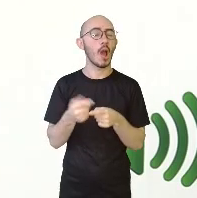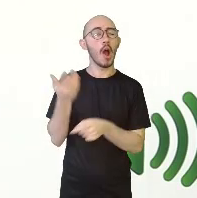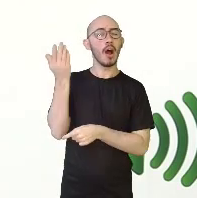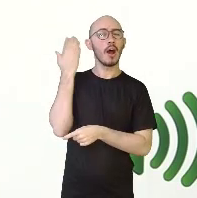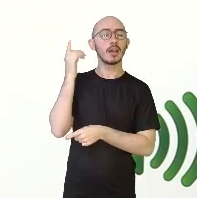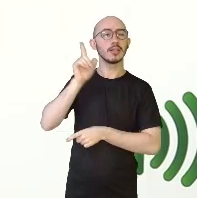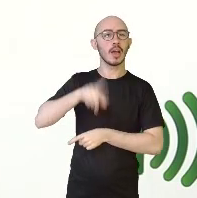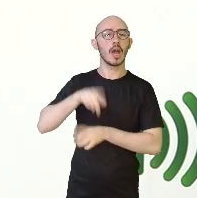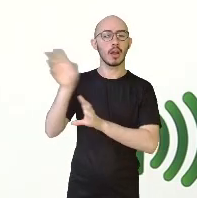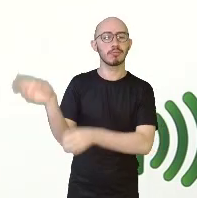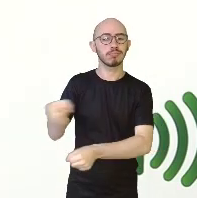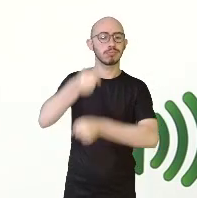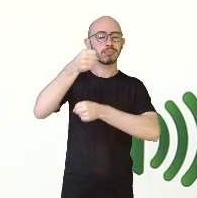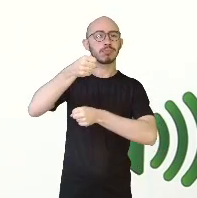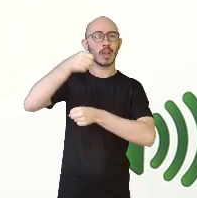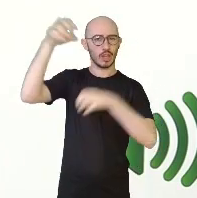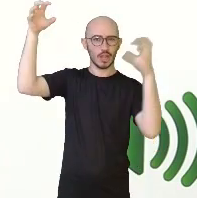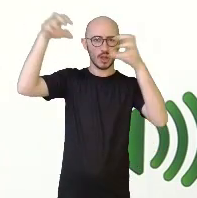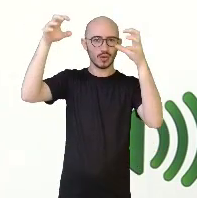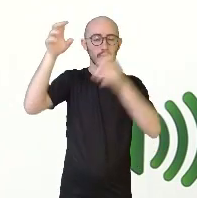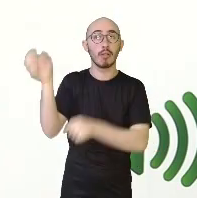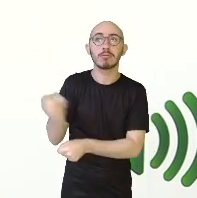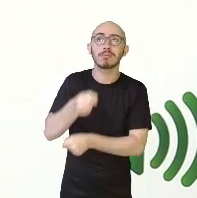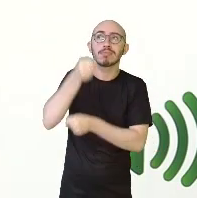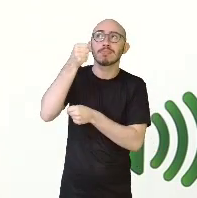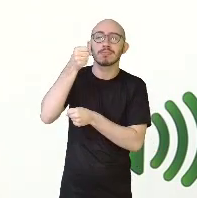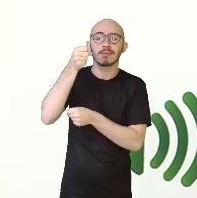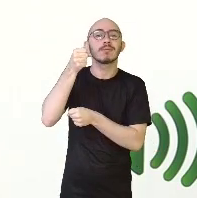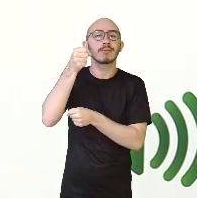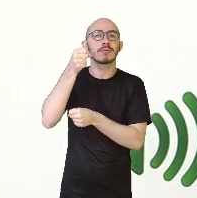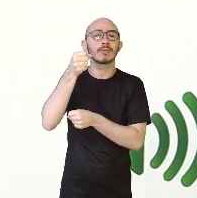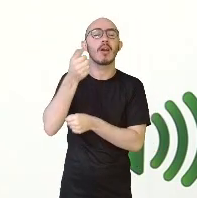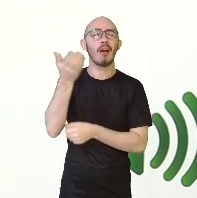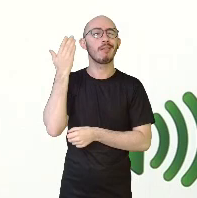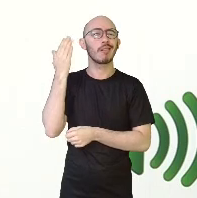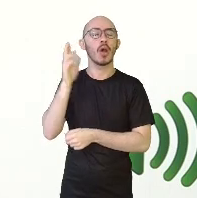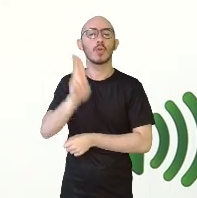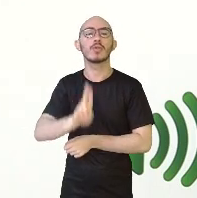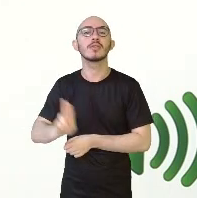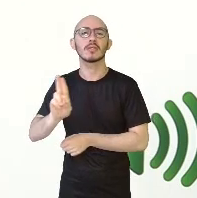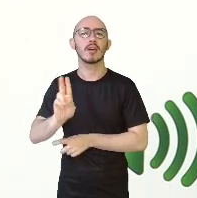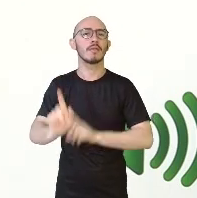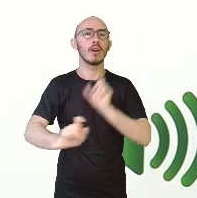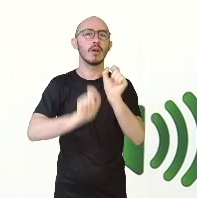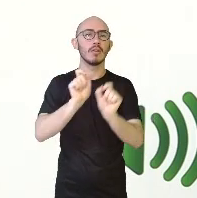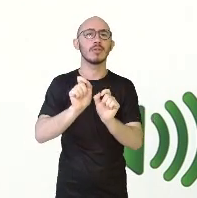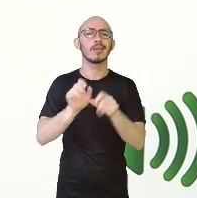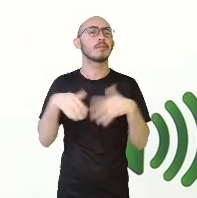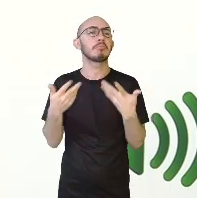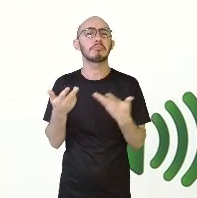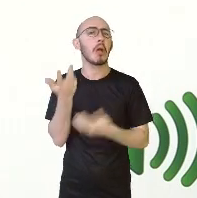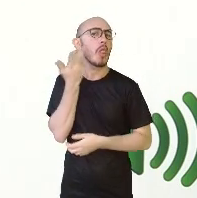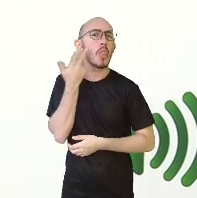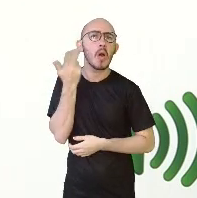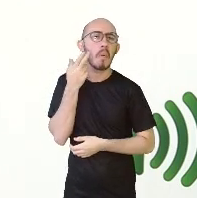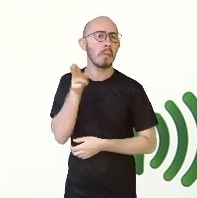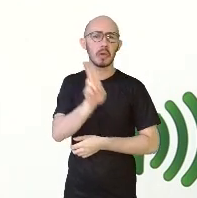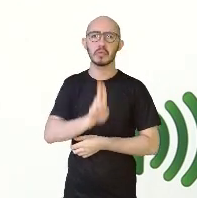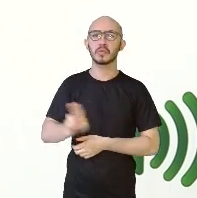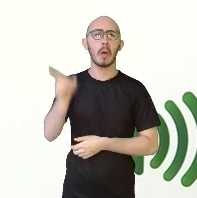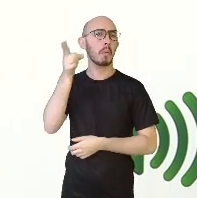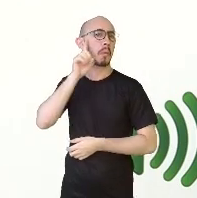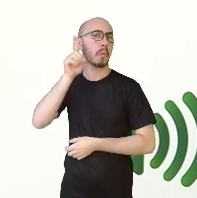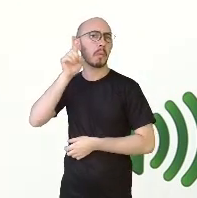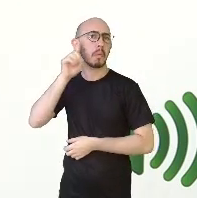era o guarda-chuva no surgimento. O guarda-chuva era algo que as pessoas utilizavam de uma maneira muito normal no dia a dia